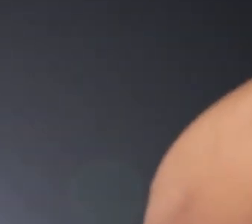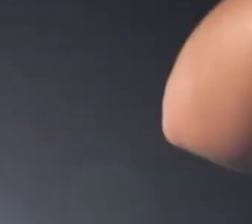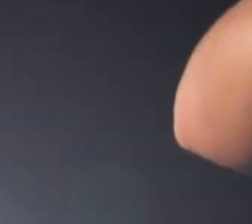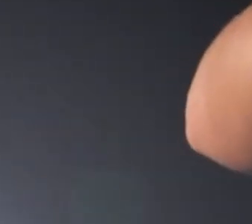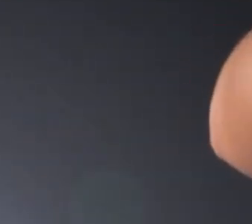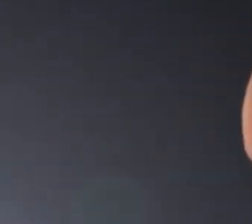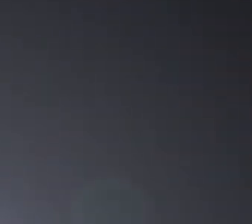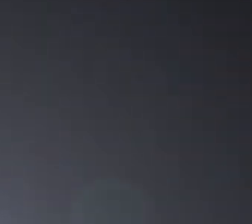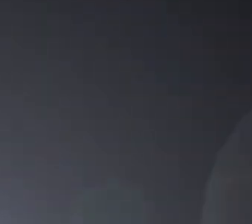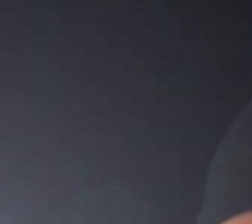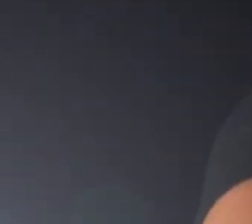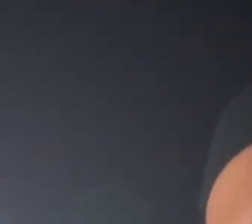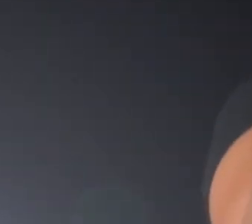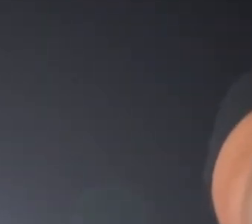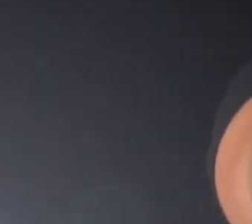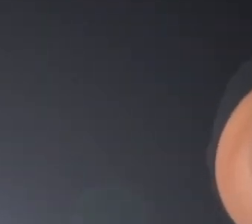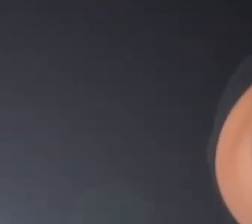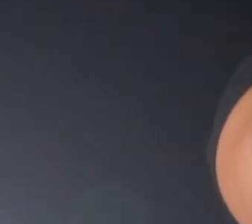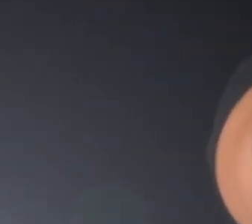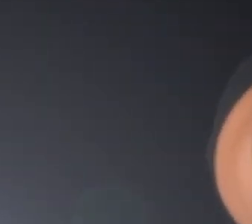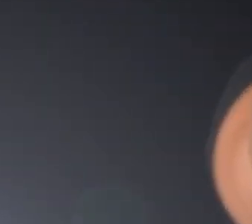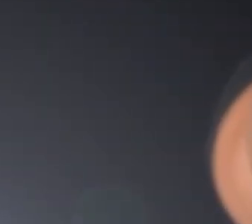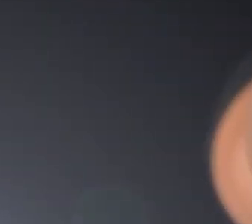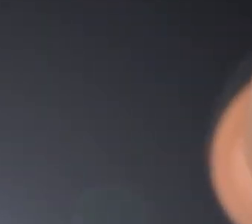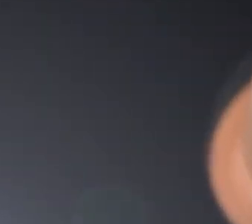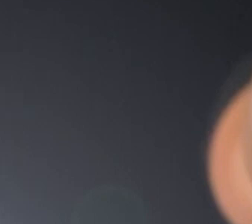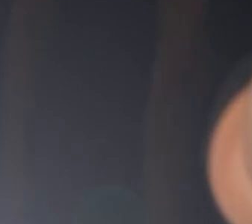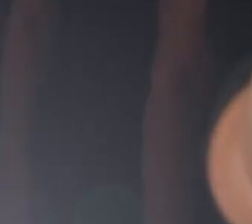deve ser denunciada.